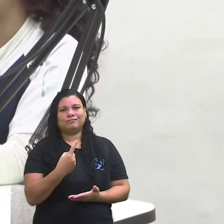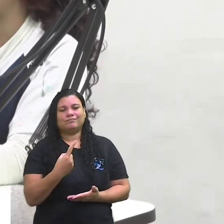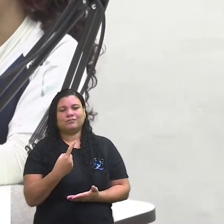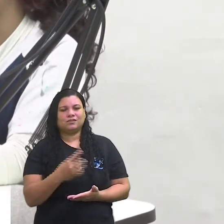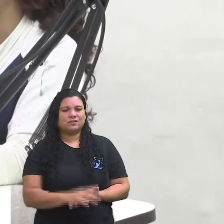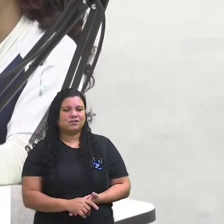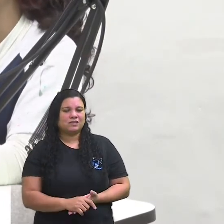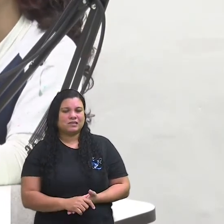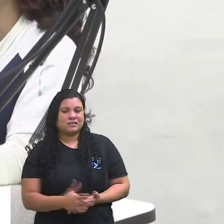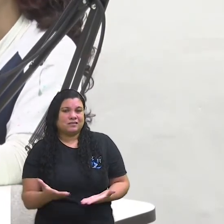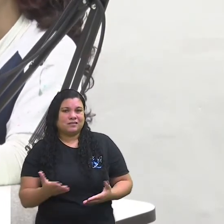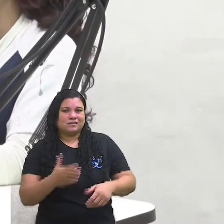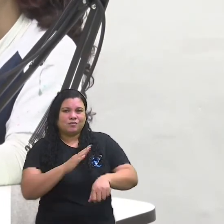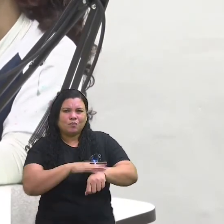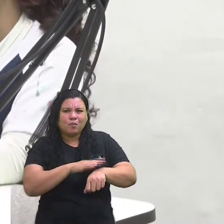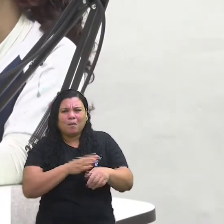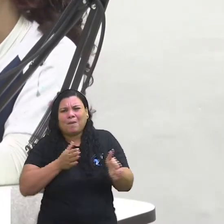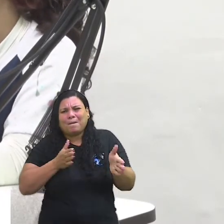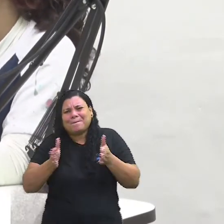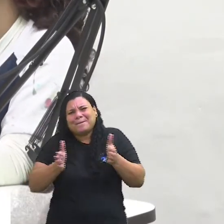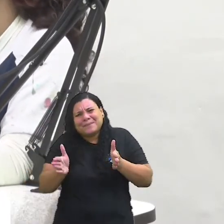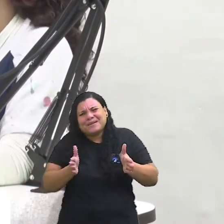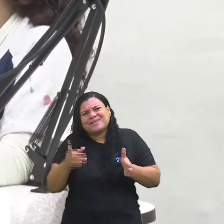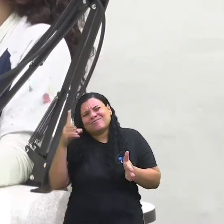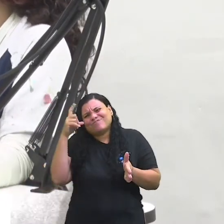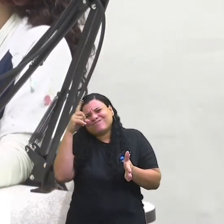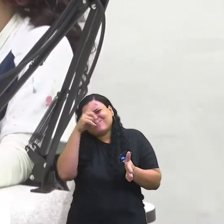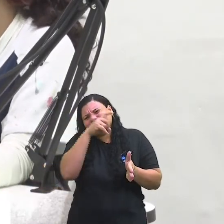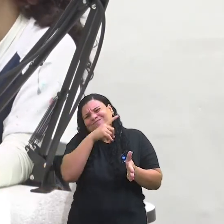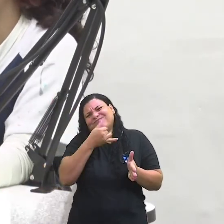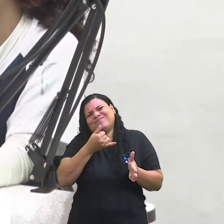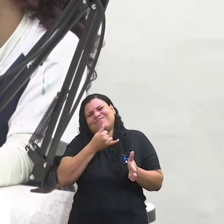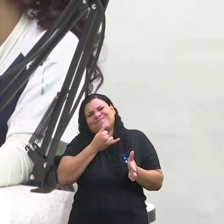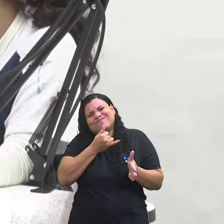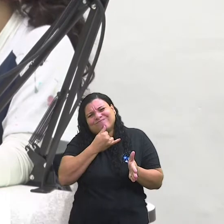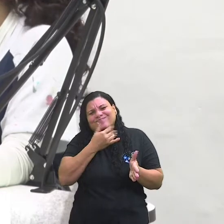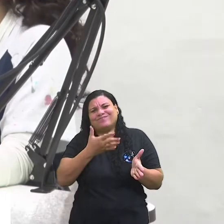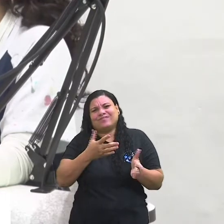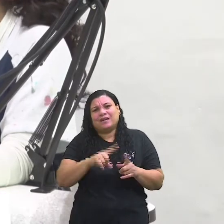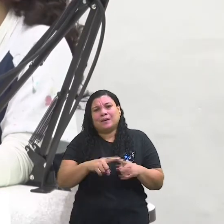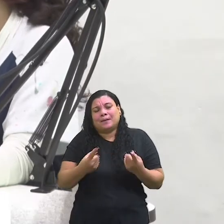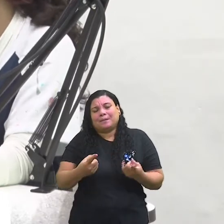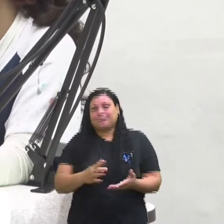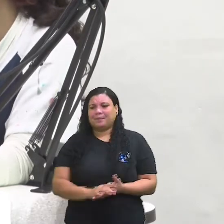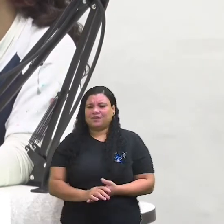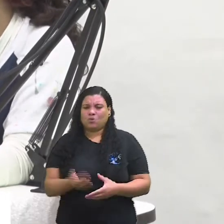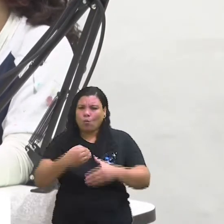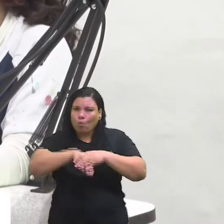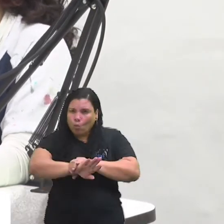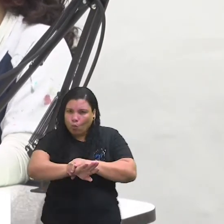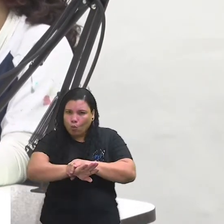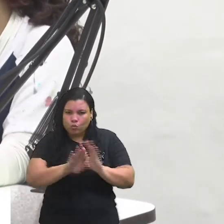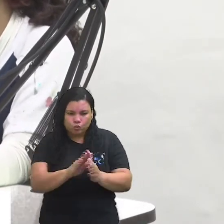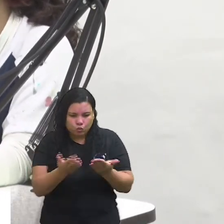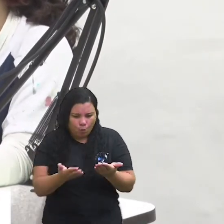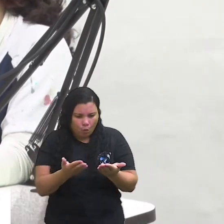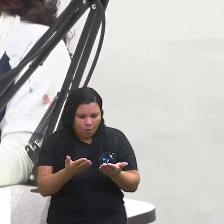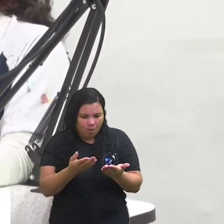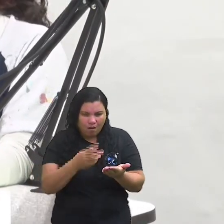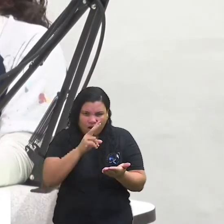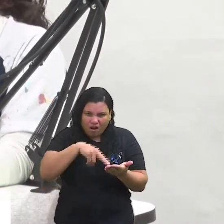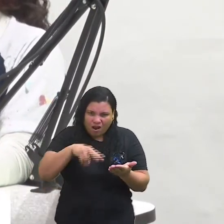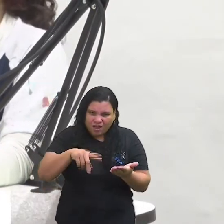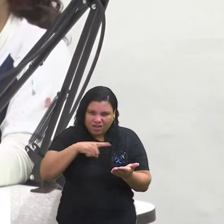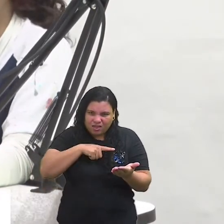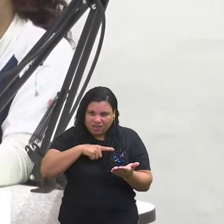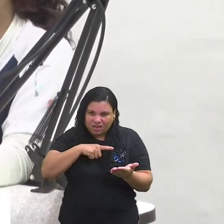Vamos supor, não sou acostumado a ler a Bíblia. Mas aí eu resolvo pegar. Aí eu vou lá, eu vou abrindo assim.